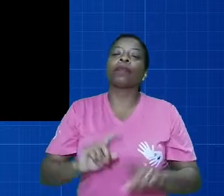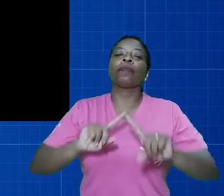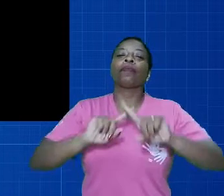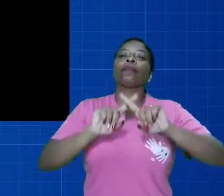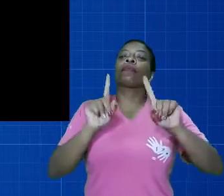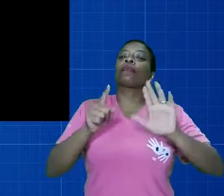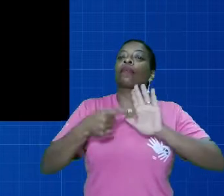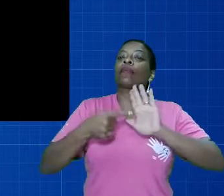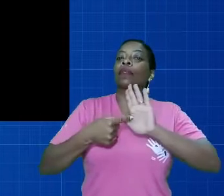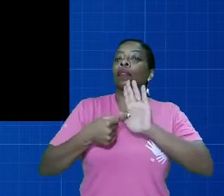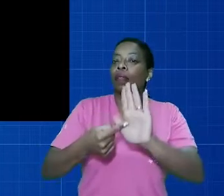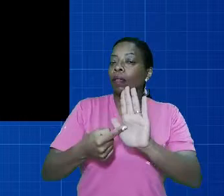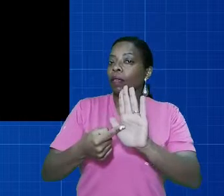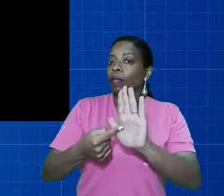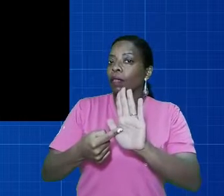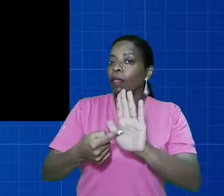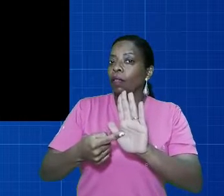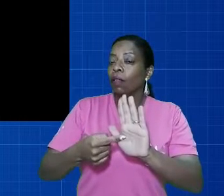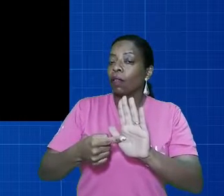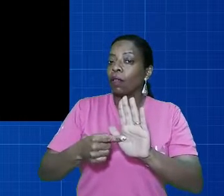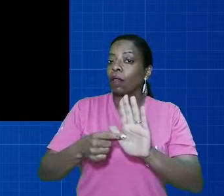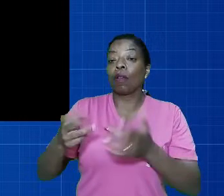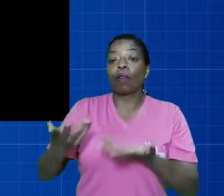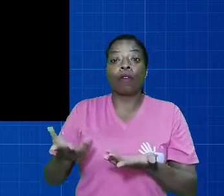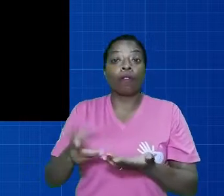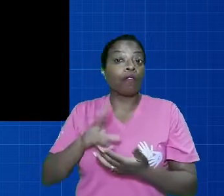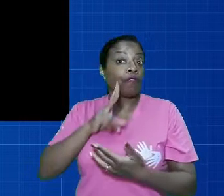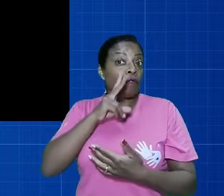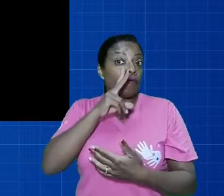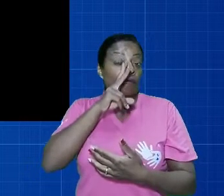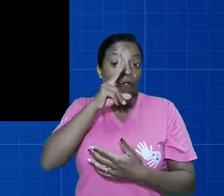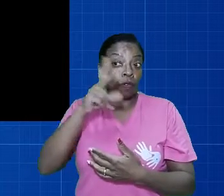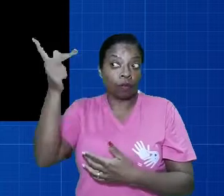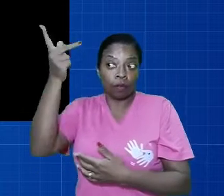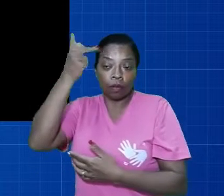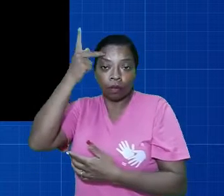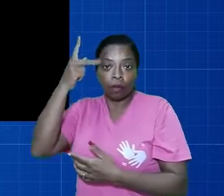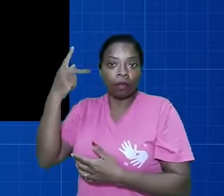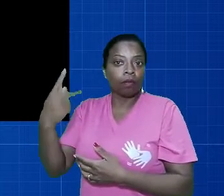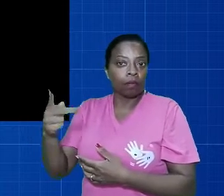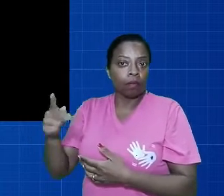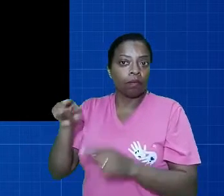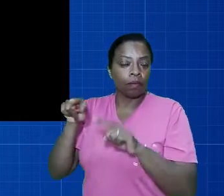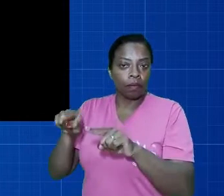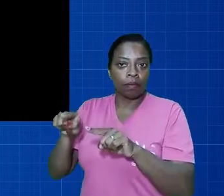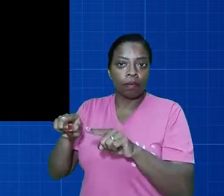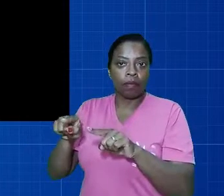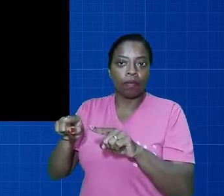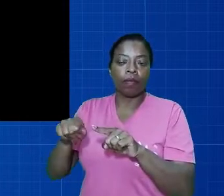muita força em São Paulo, né, pelas iniciativas do Mário de Andrade com a Anita Malfatti